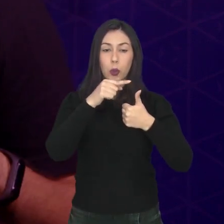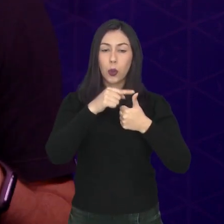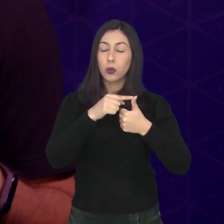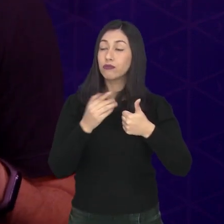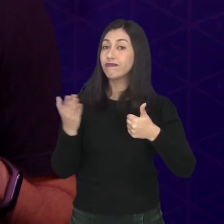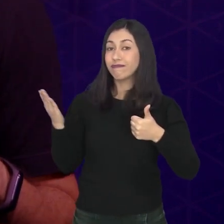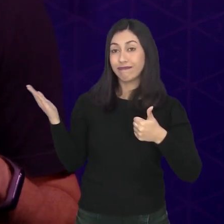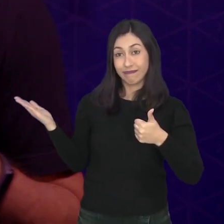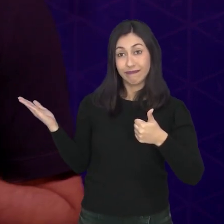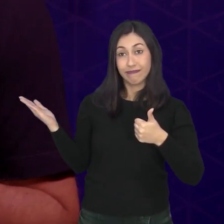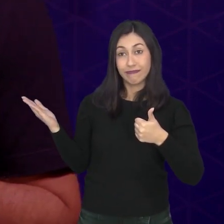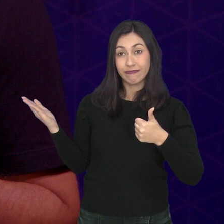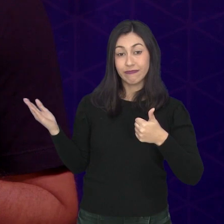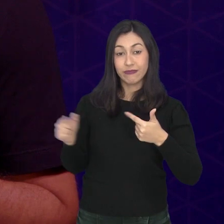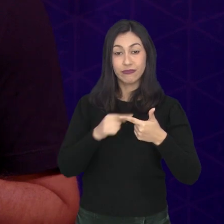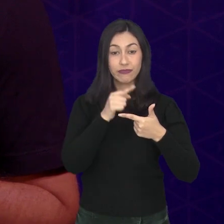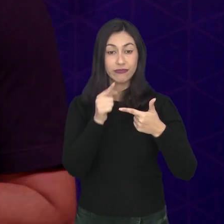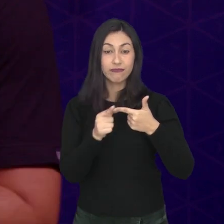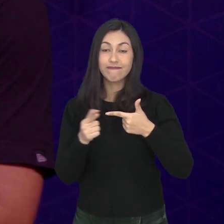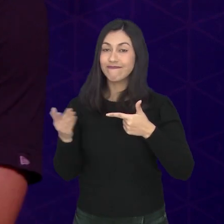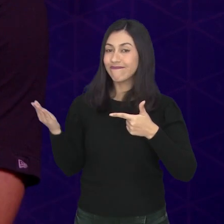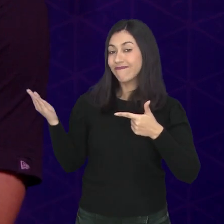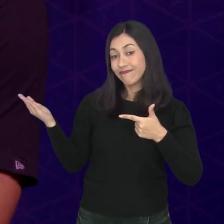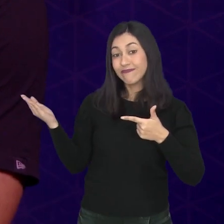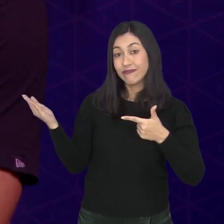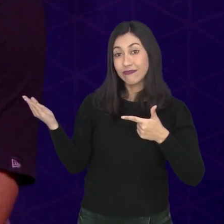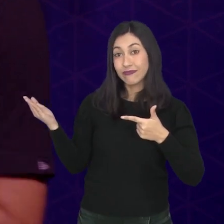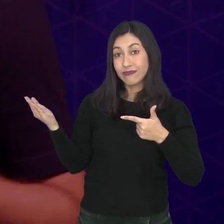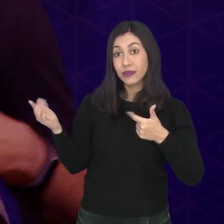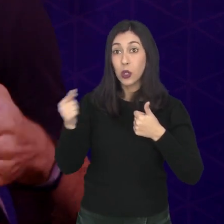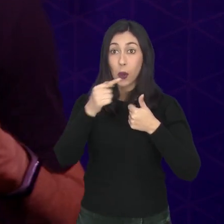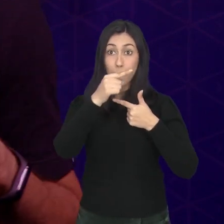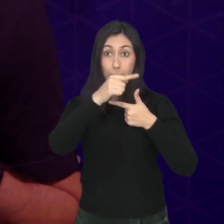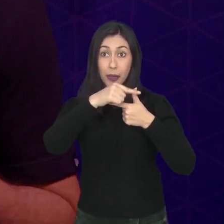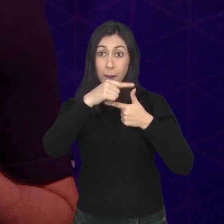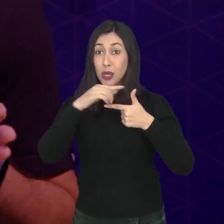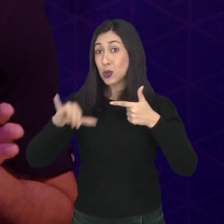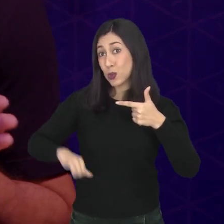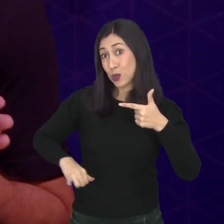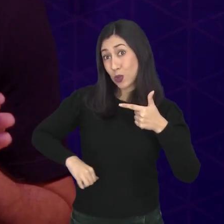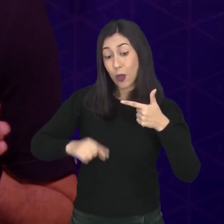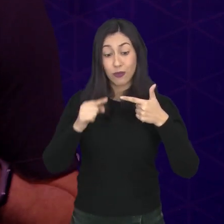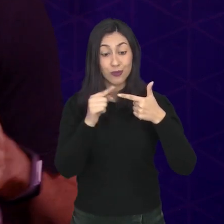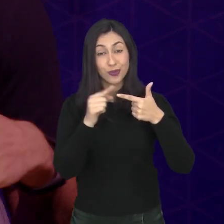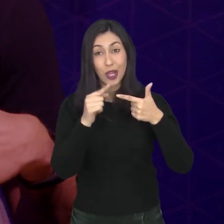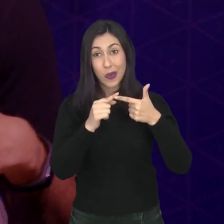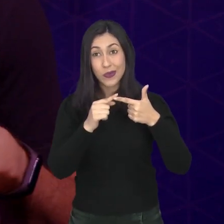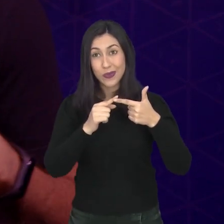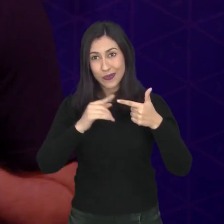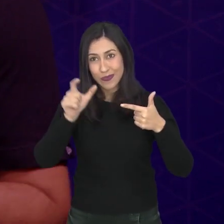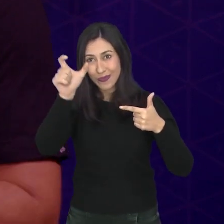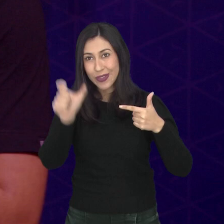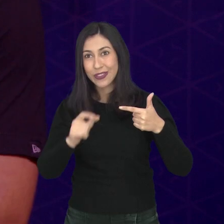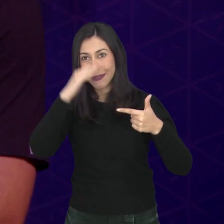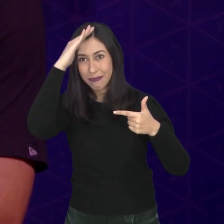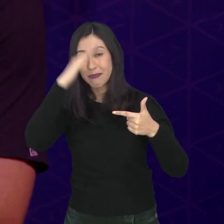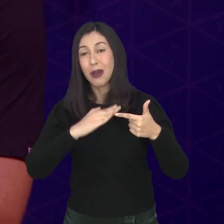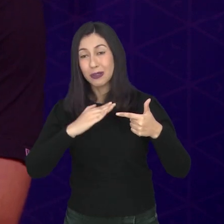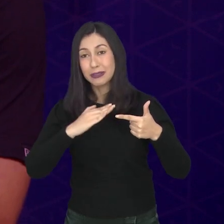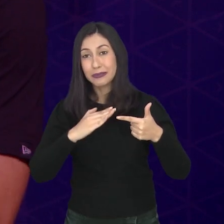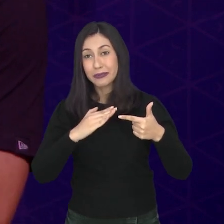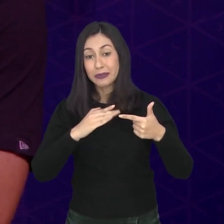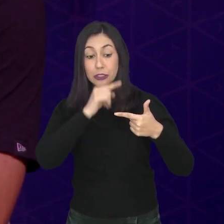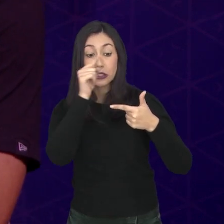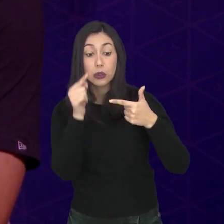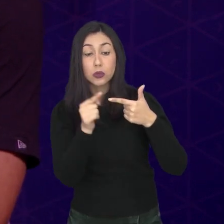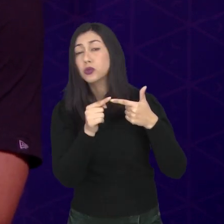Midoriya, e tem o Bakugou, que é o cara que faz bullying com ele desde criança, né? E